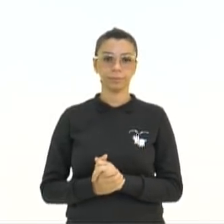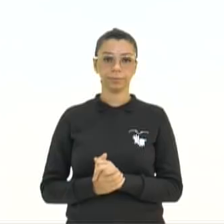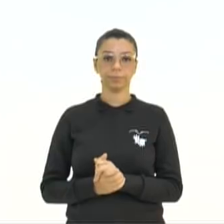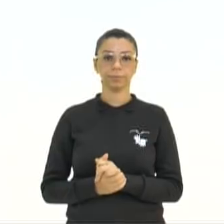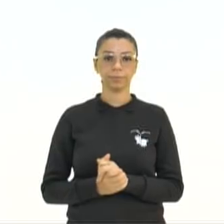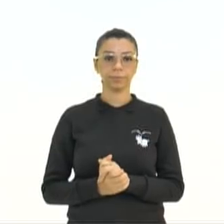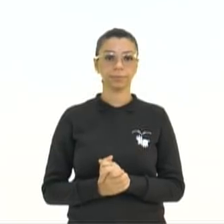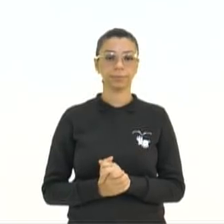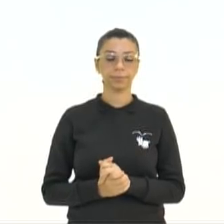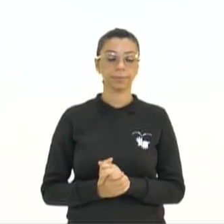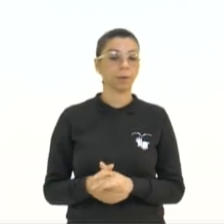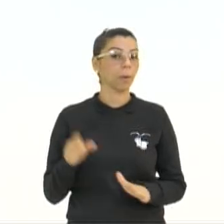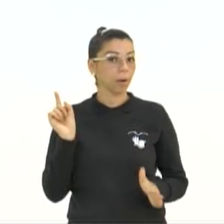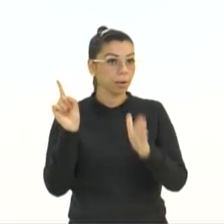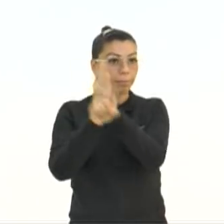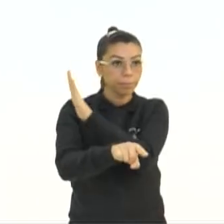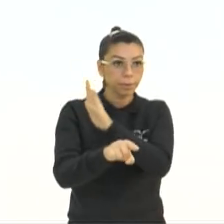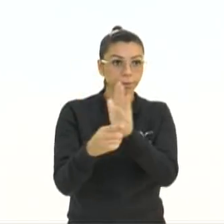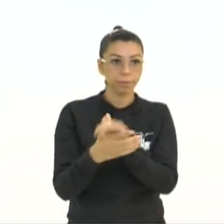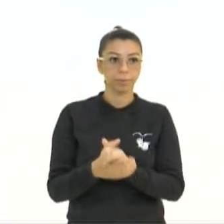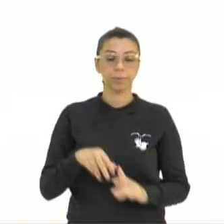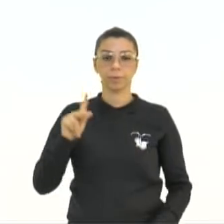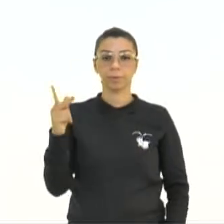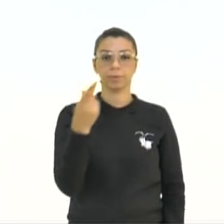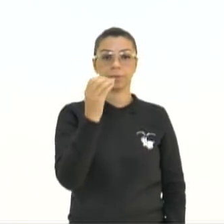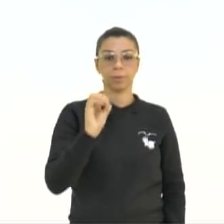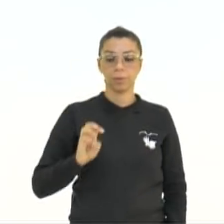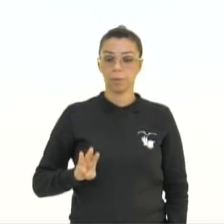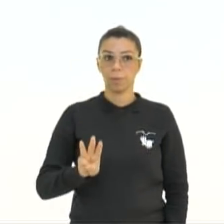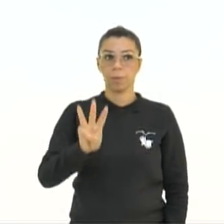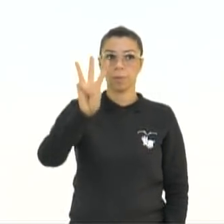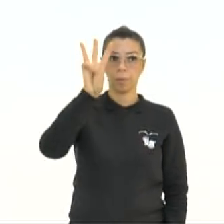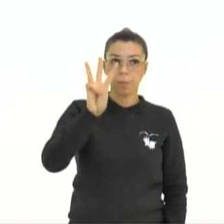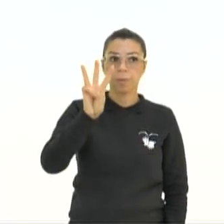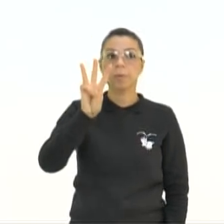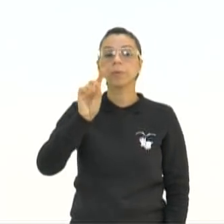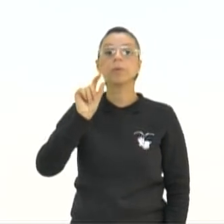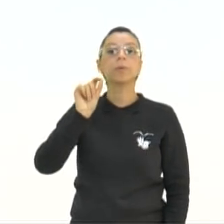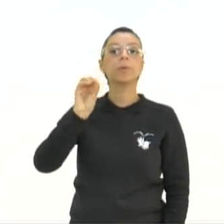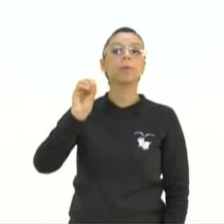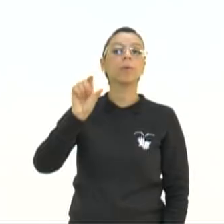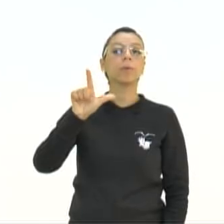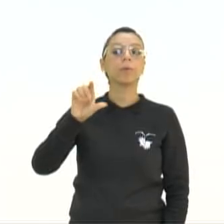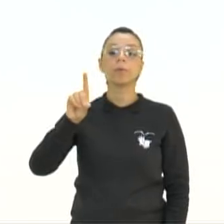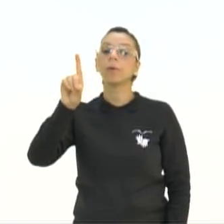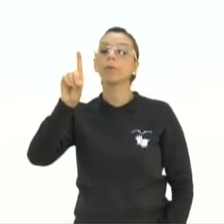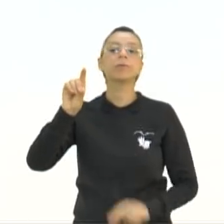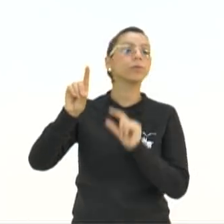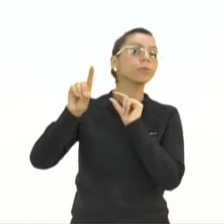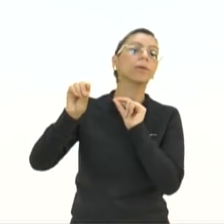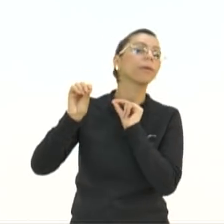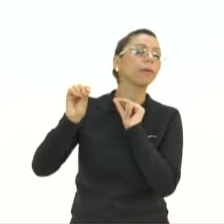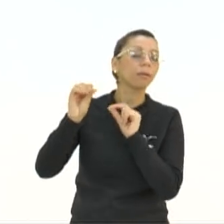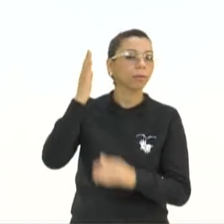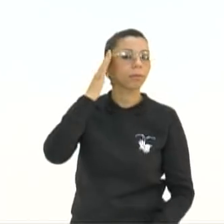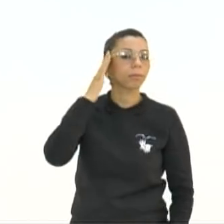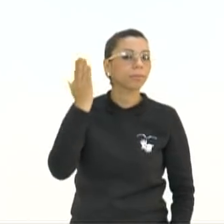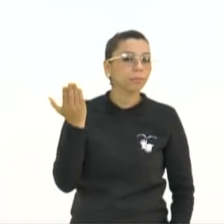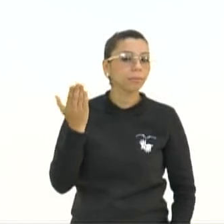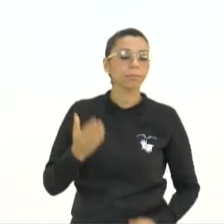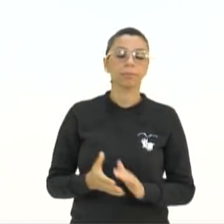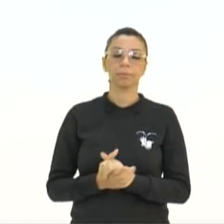is James? Olha a perguntinha. How old? O que eu quero saber aqui? Um númerozinho me responde. Letra